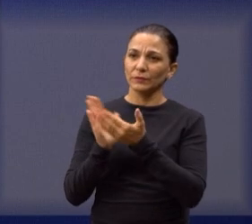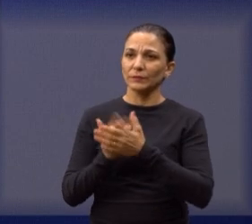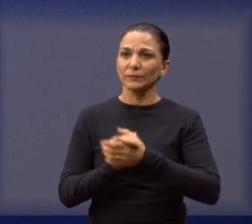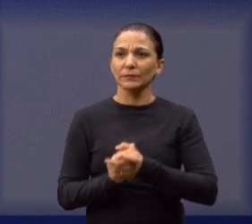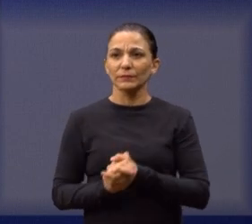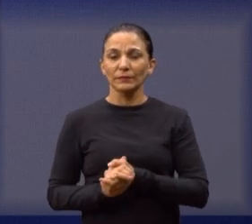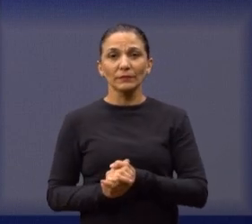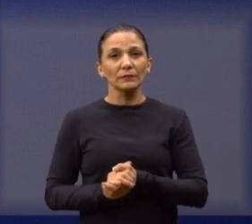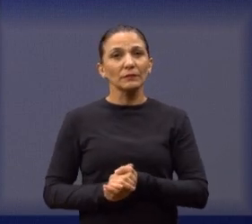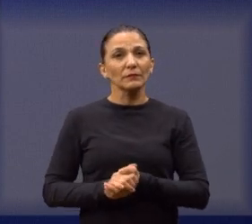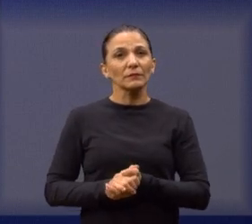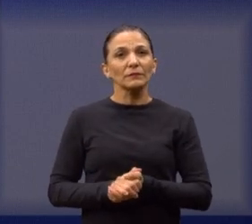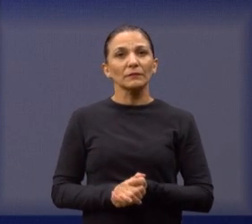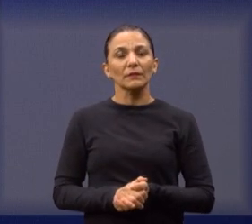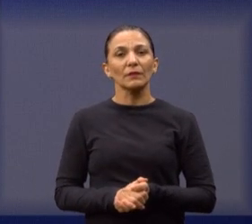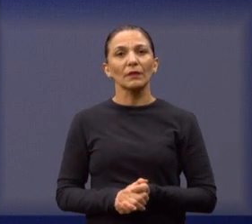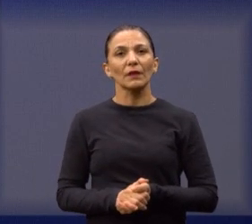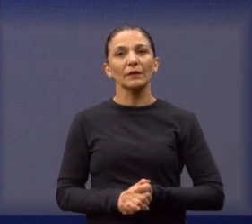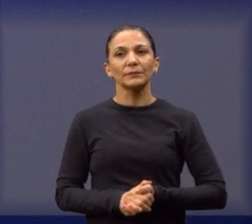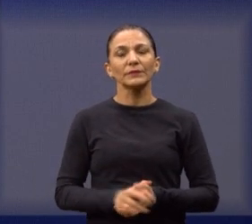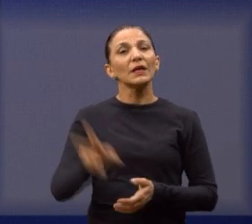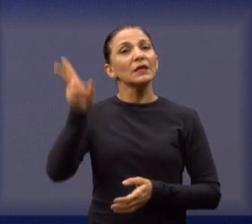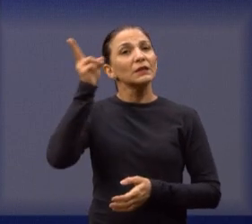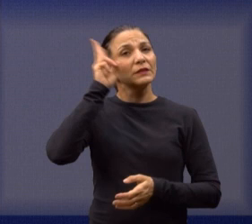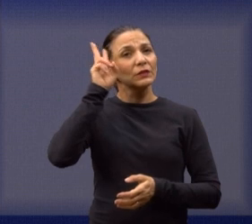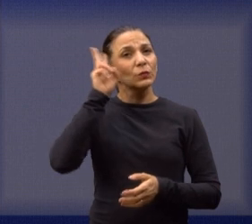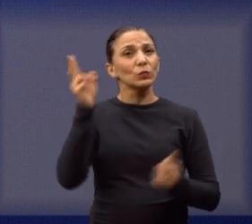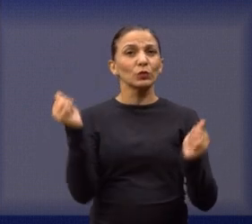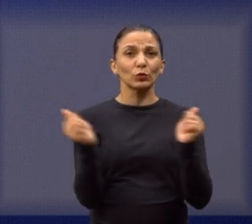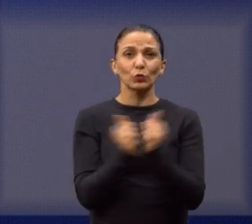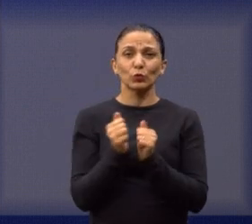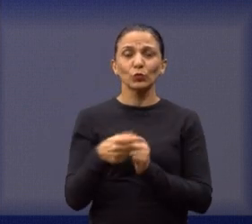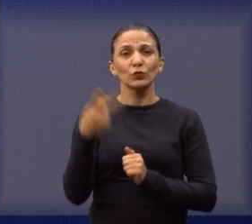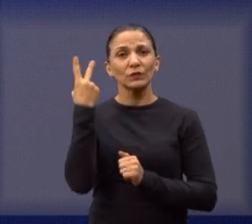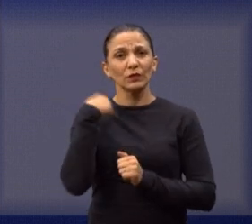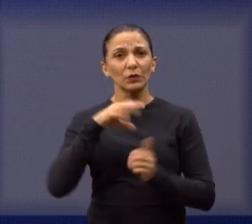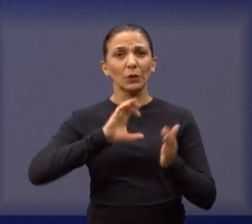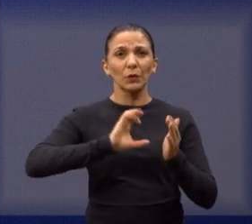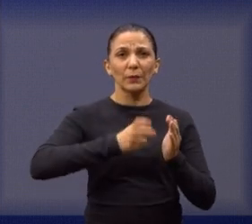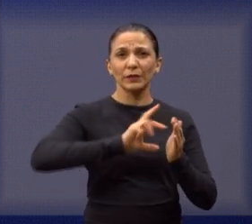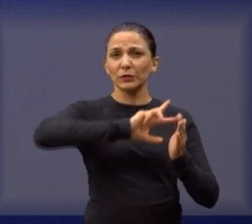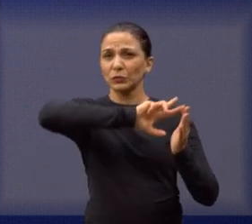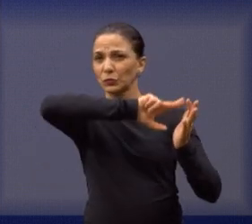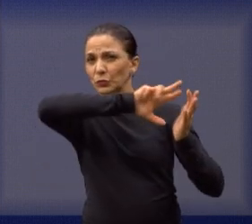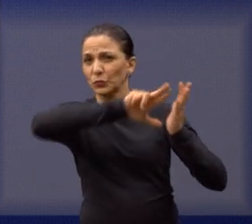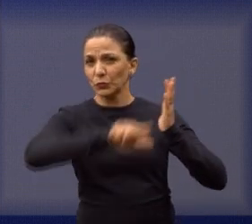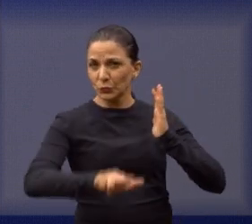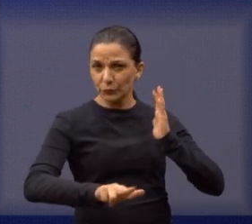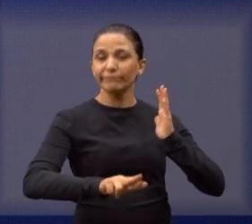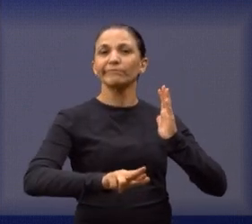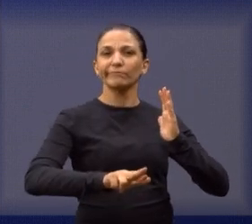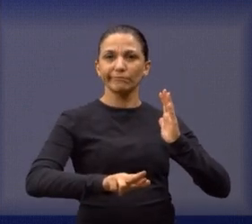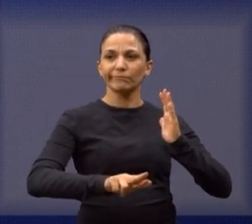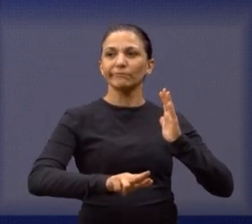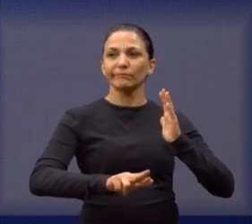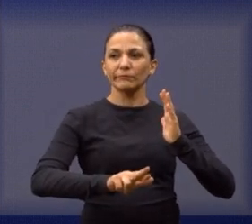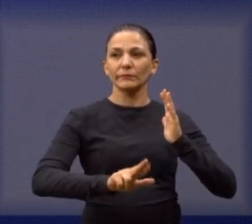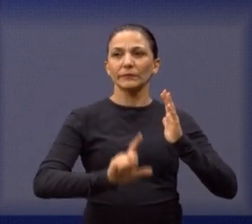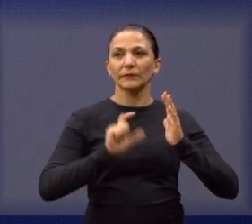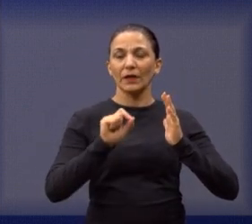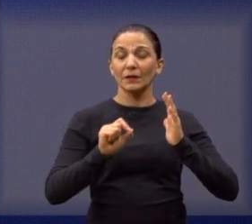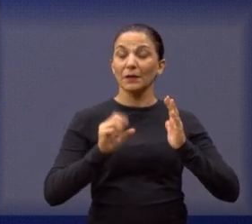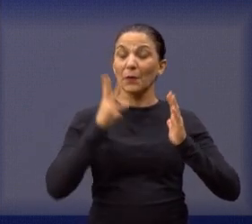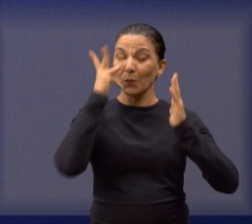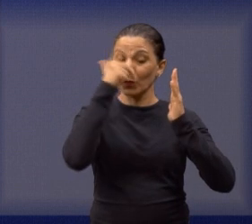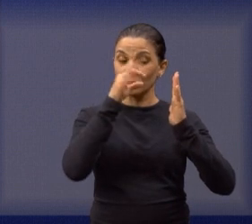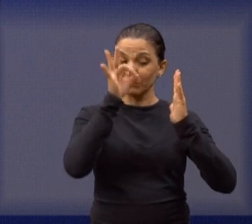nessa segunda-feira ao lado de Vereadores de distintos partido isso que é bonito distintos partidos